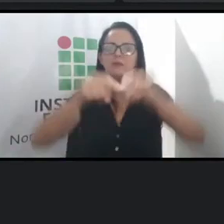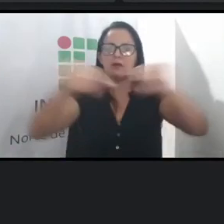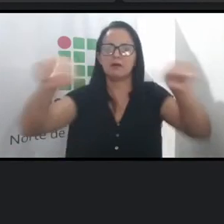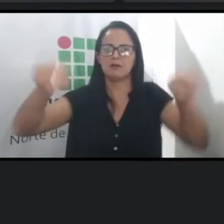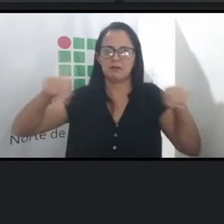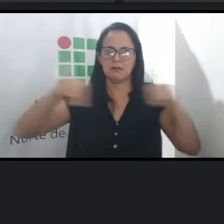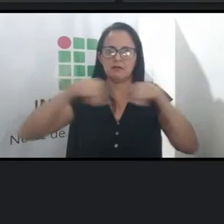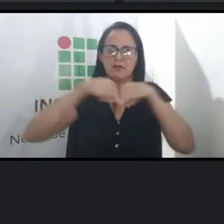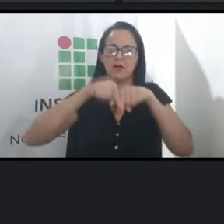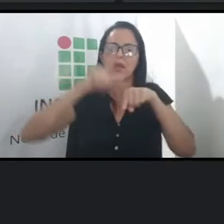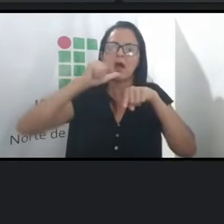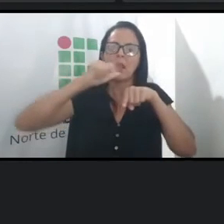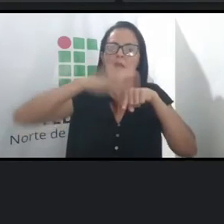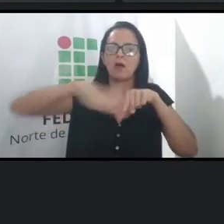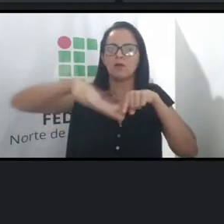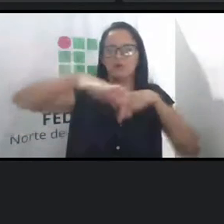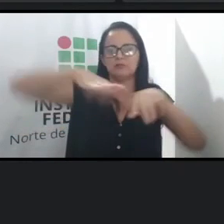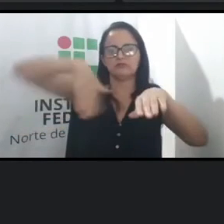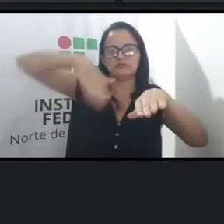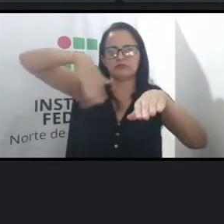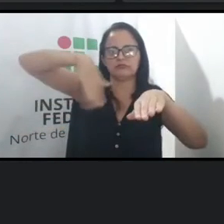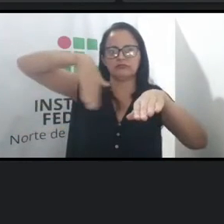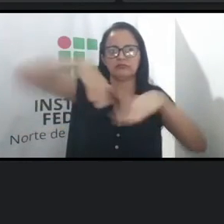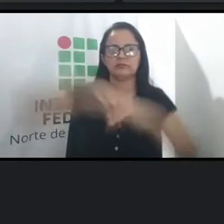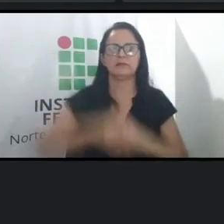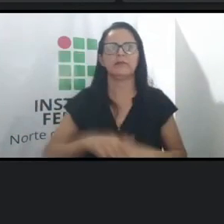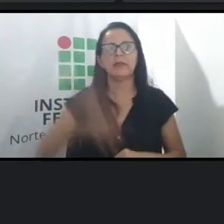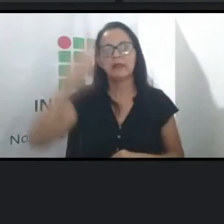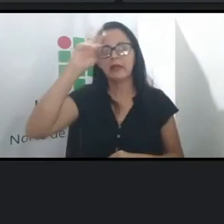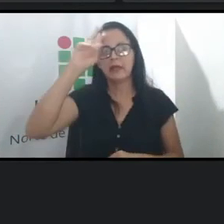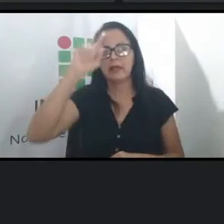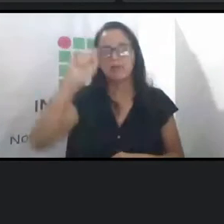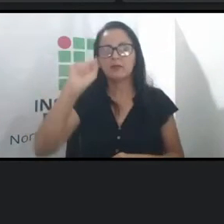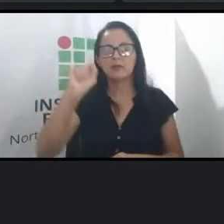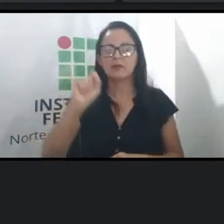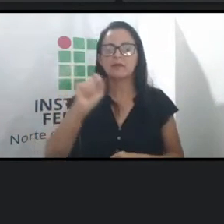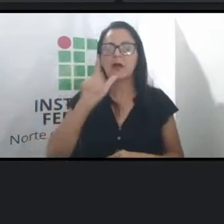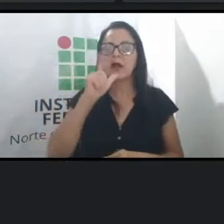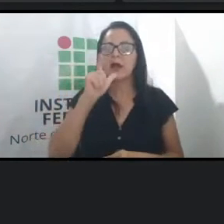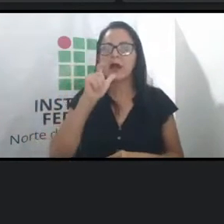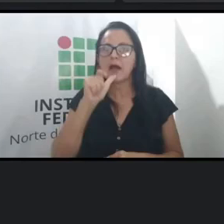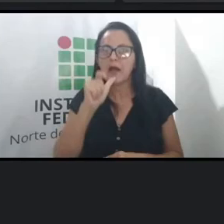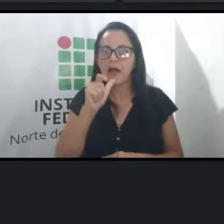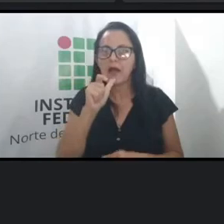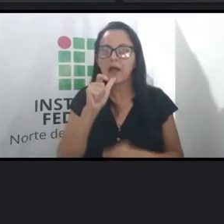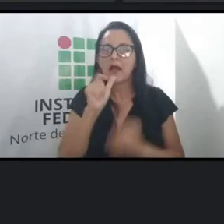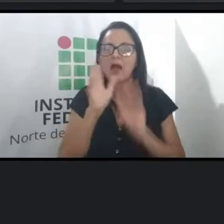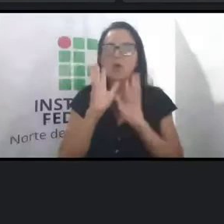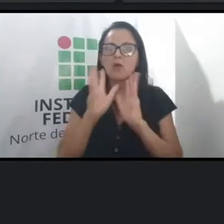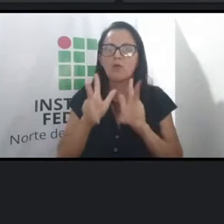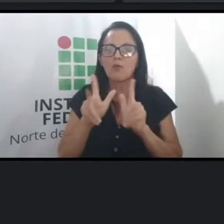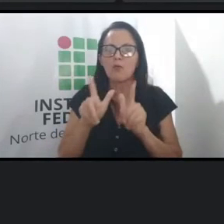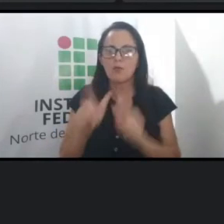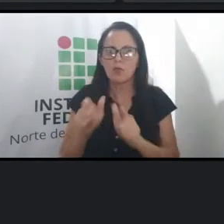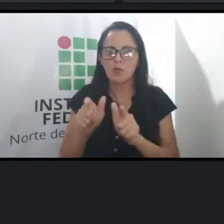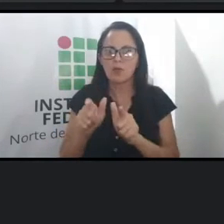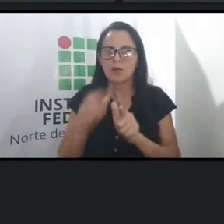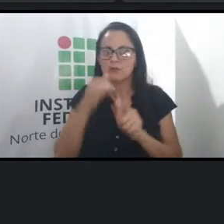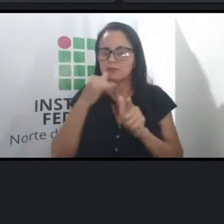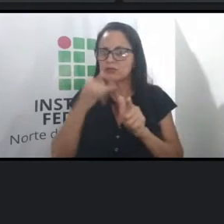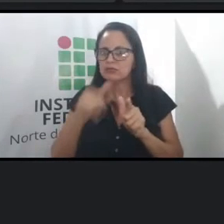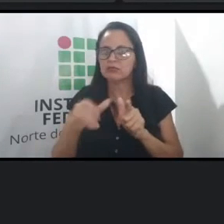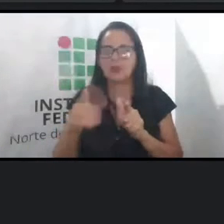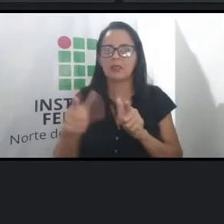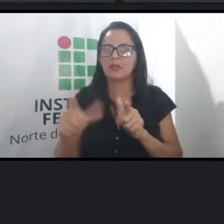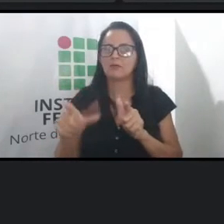nessa área, devemos lembrar que a água pura, conforme mencionado no início, ela não conduz eletricidade, mas o